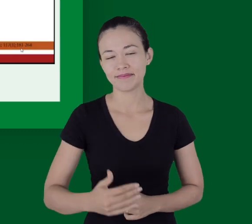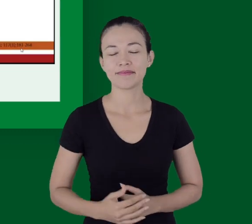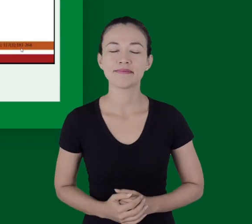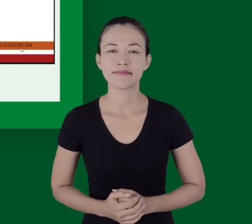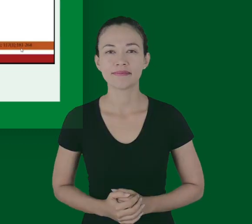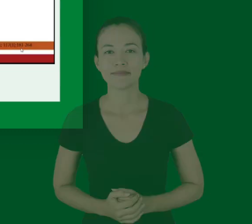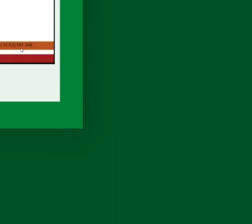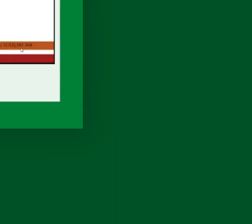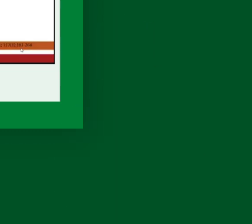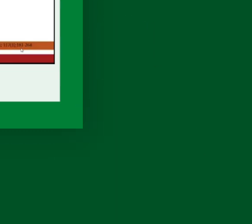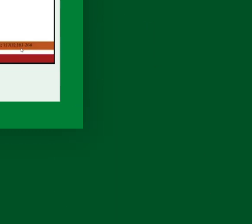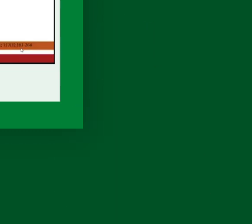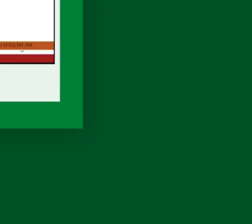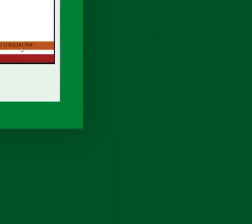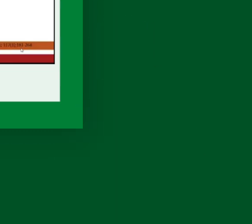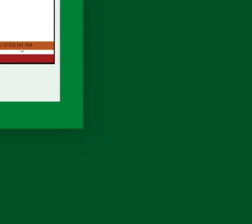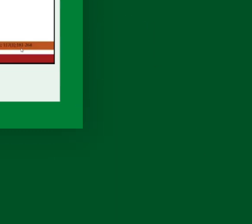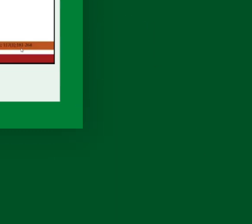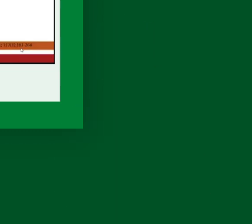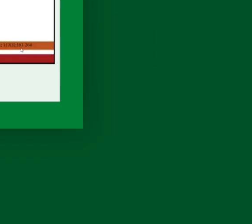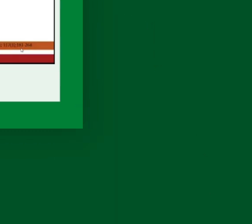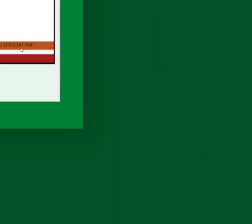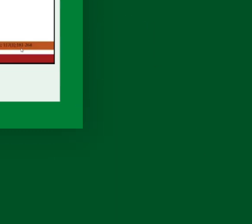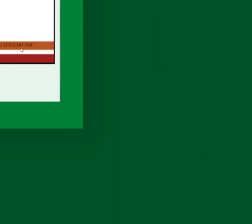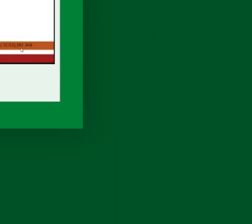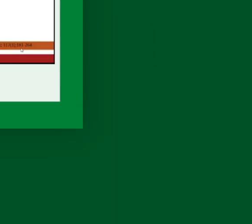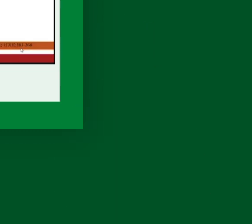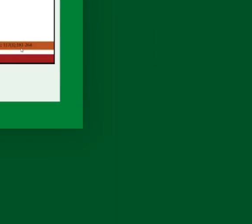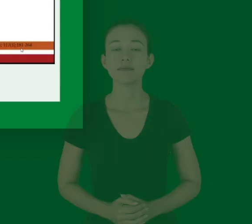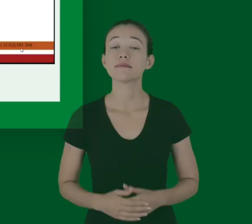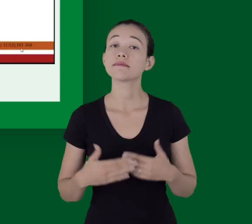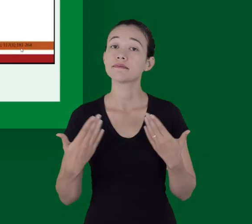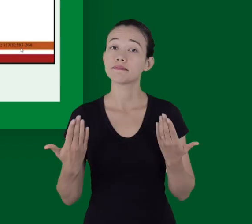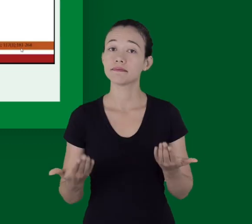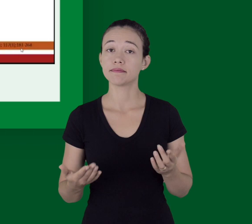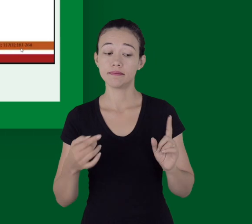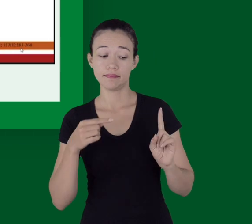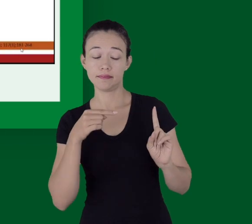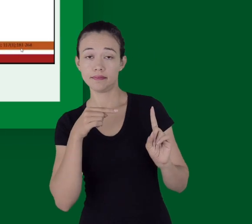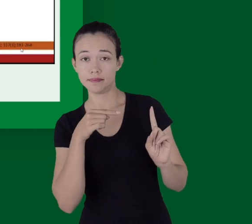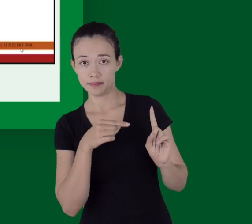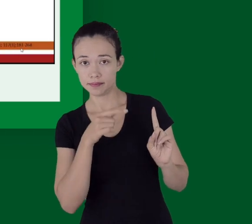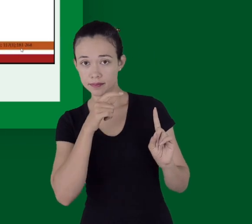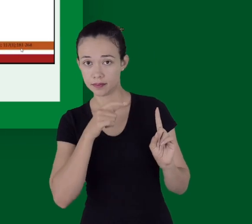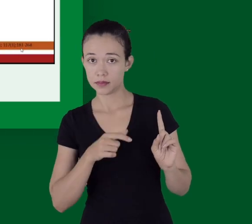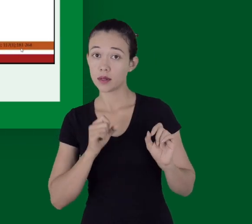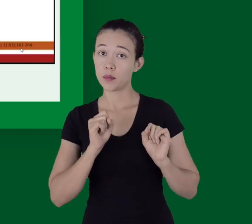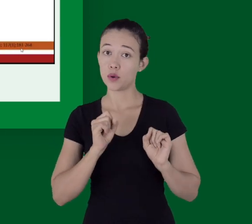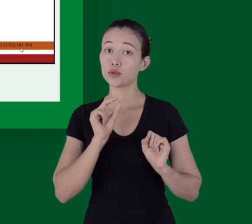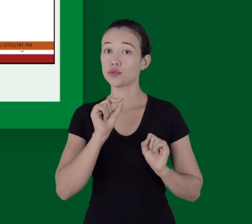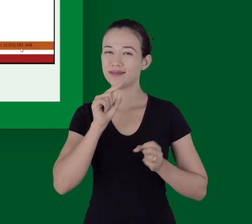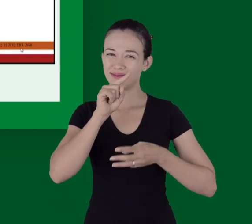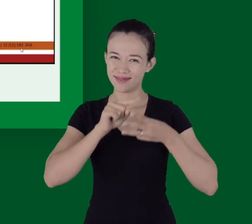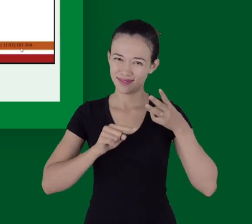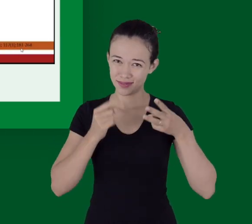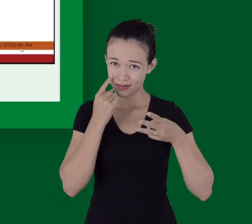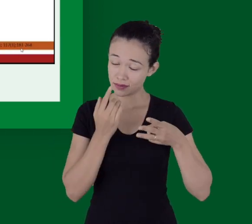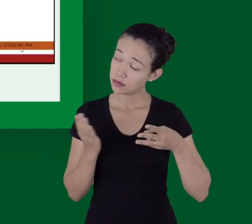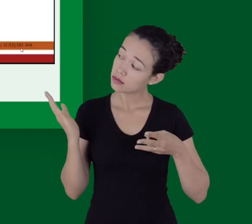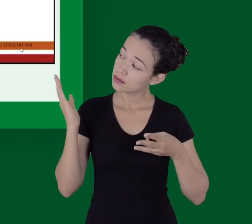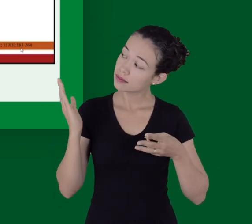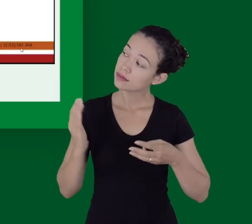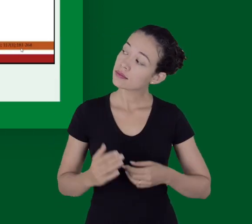você falar que é infarto, precisa ter mais alguma coisa, né? Então, o paciente pode tanto estar com uma angina